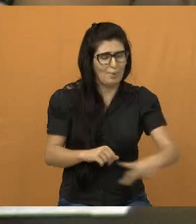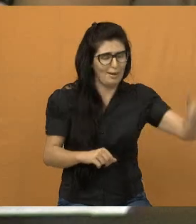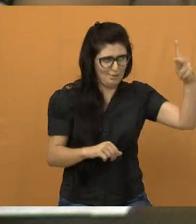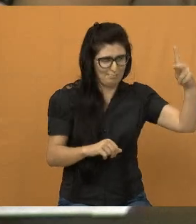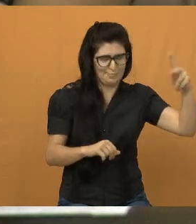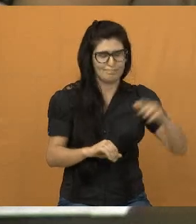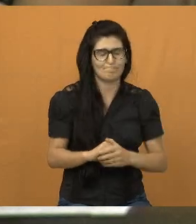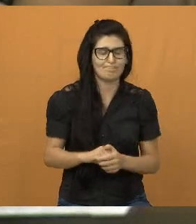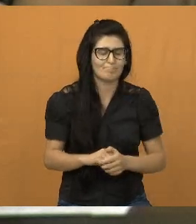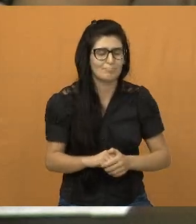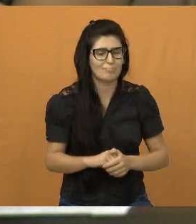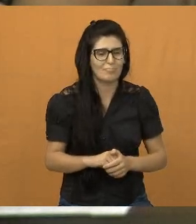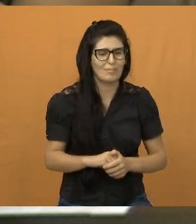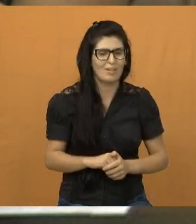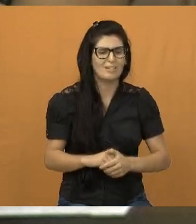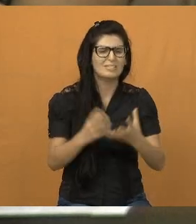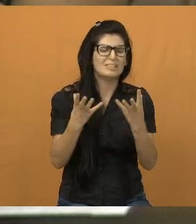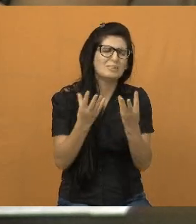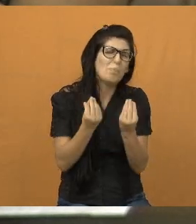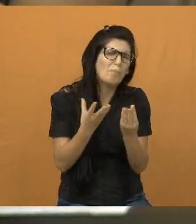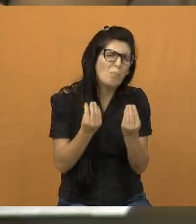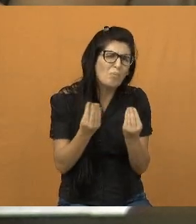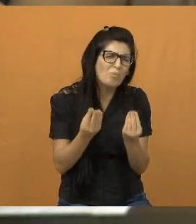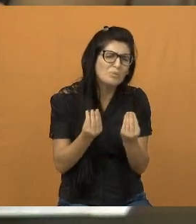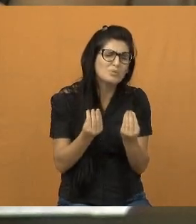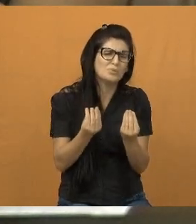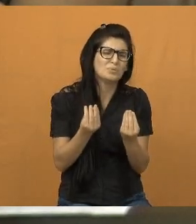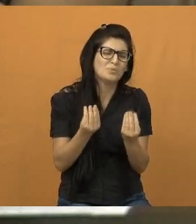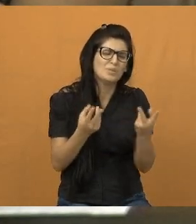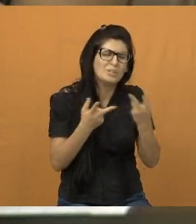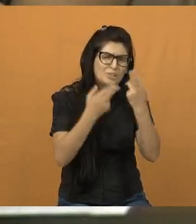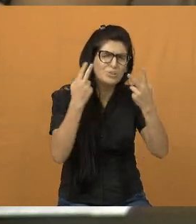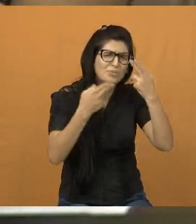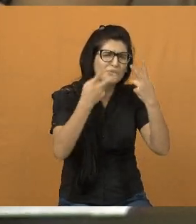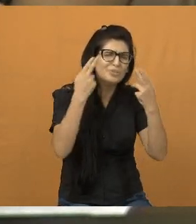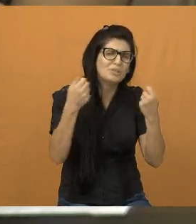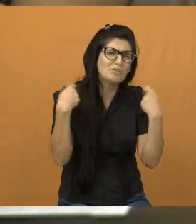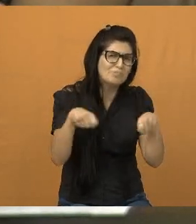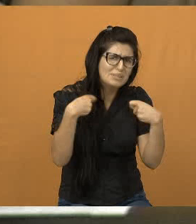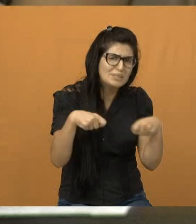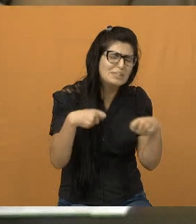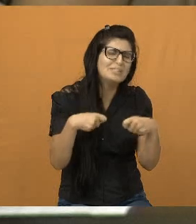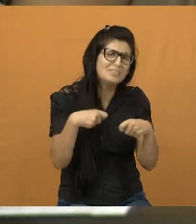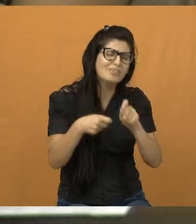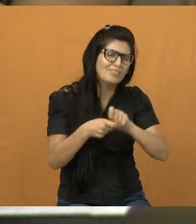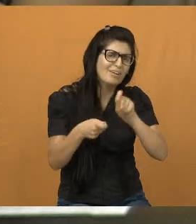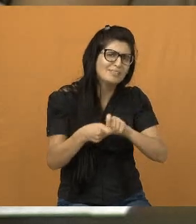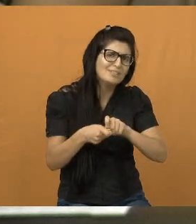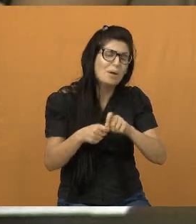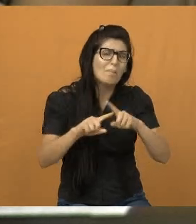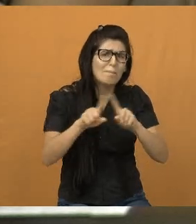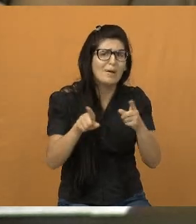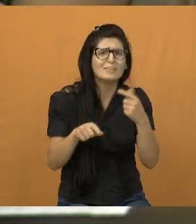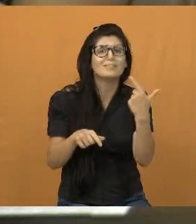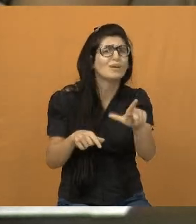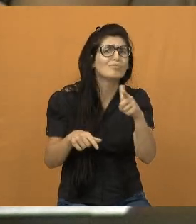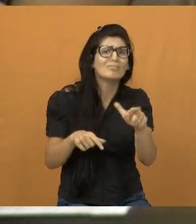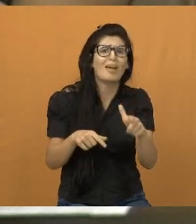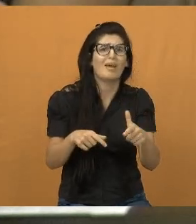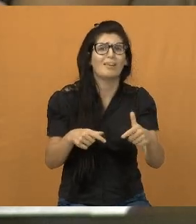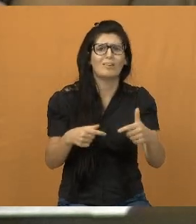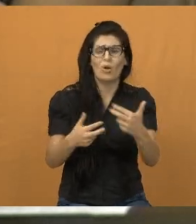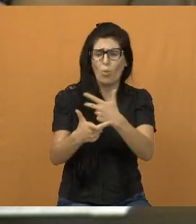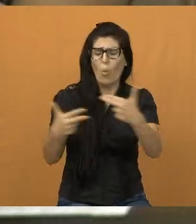procedimentos para serem realizados cirúrgicos de alta complexidade, que nós não temos no município, não temos condições técnicas no município, não